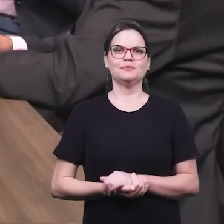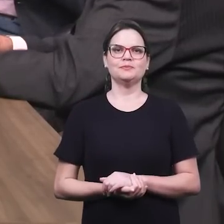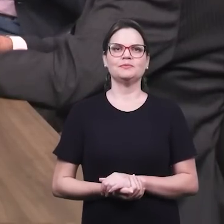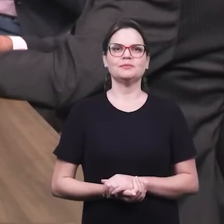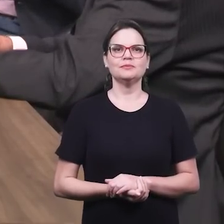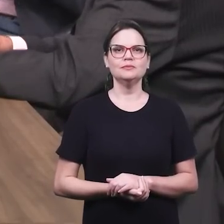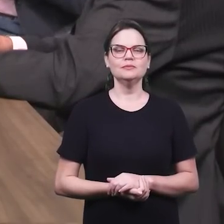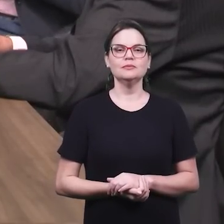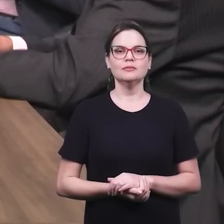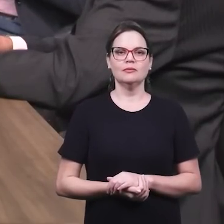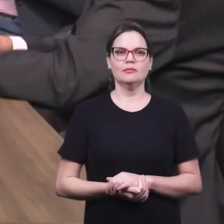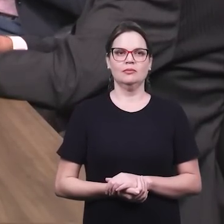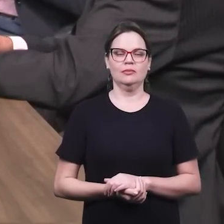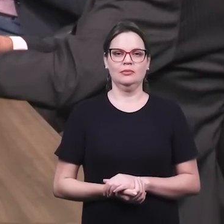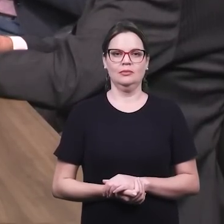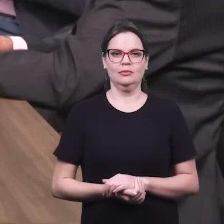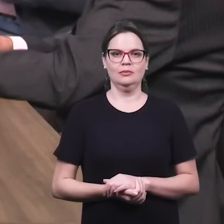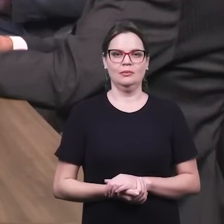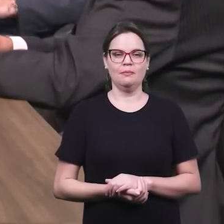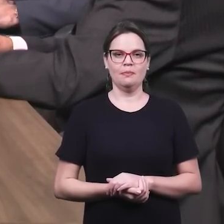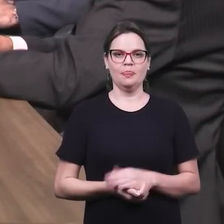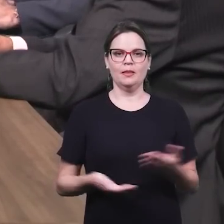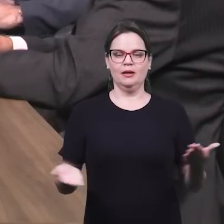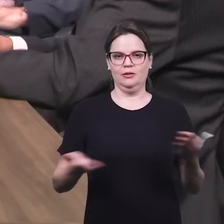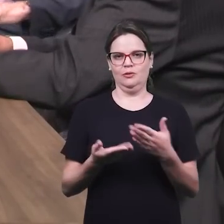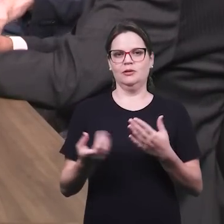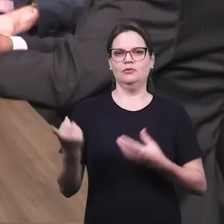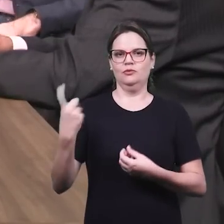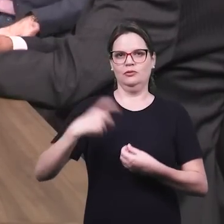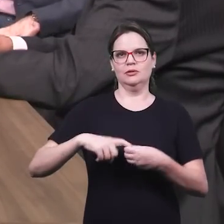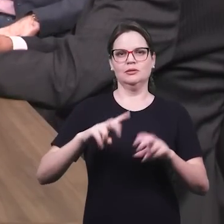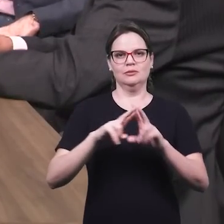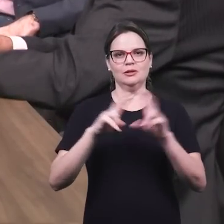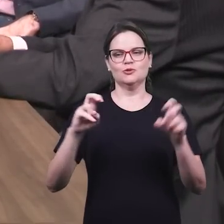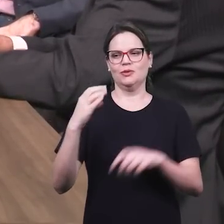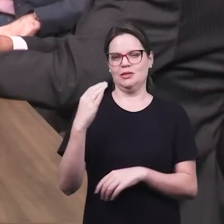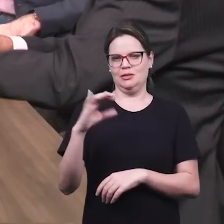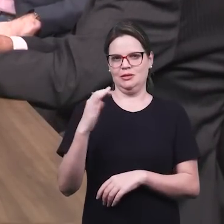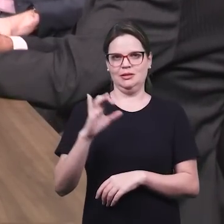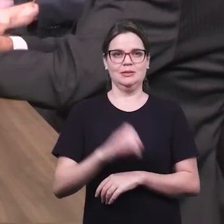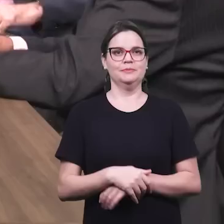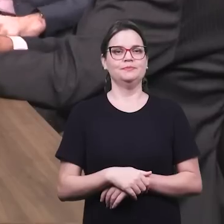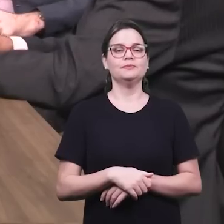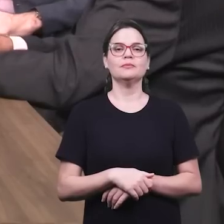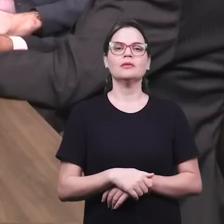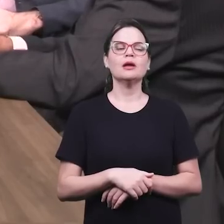então, agora para a parte um pouco da ciência, professor Tiago, como que a gente pode